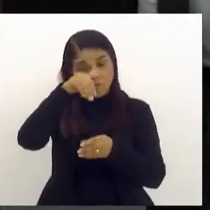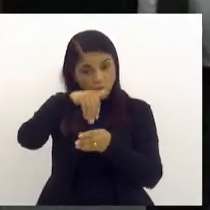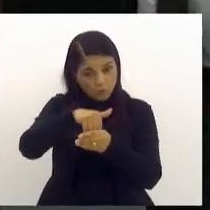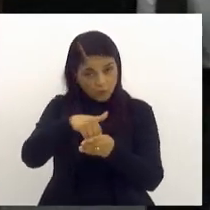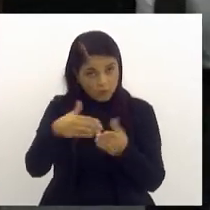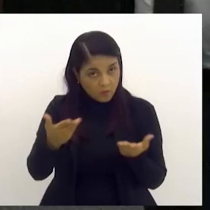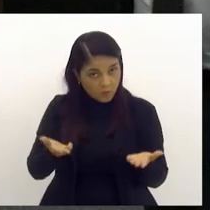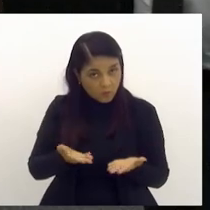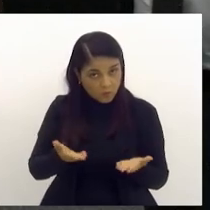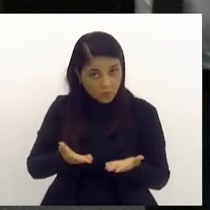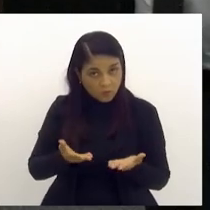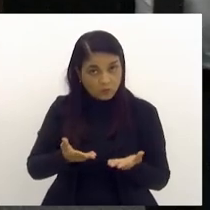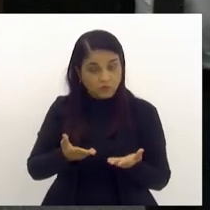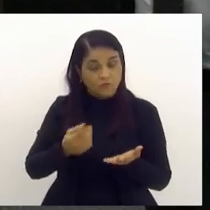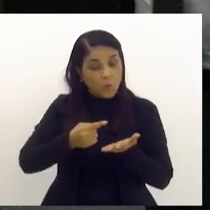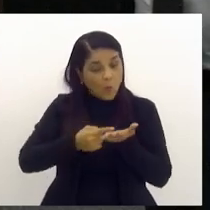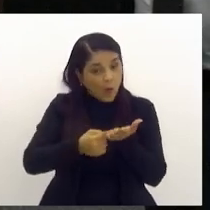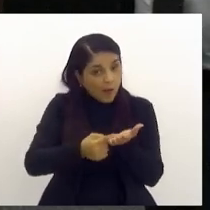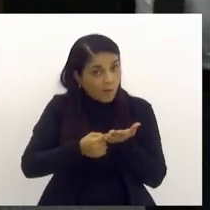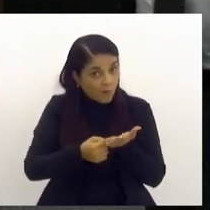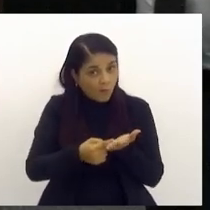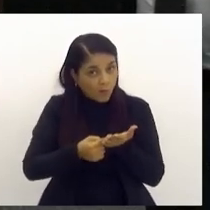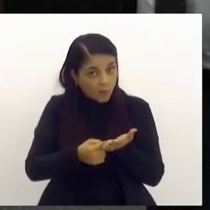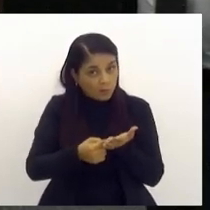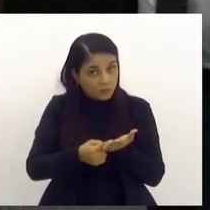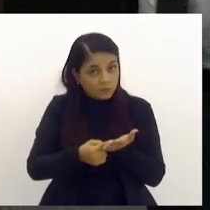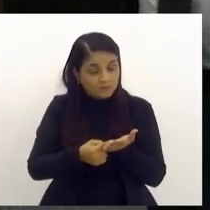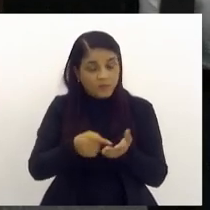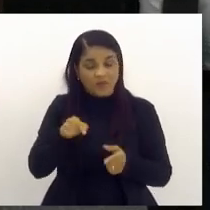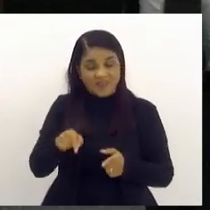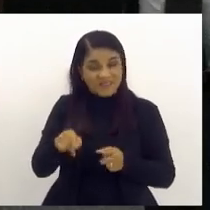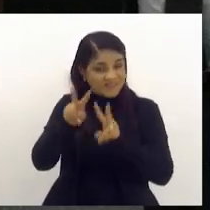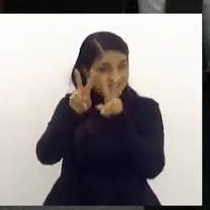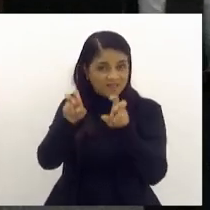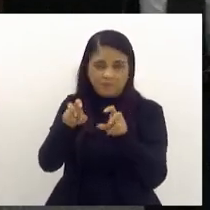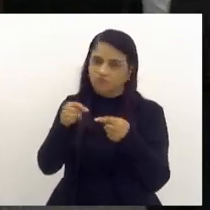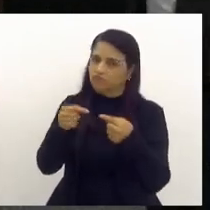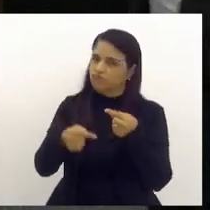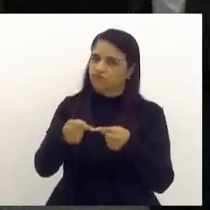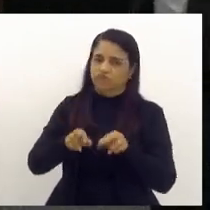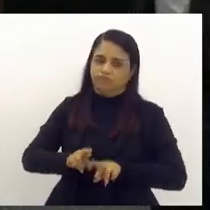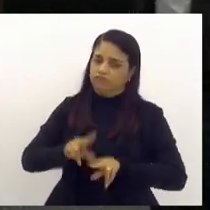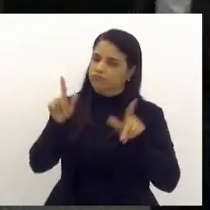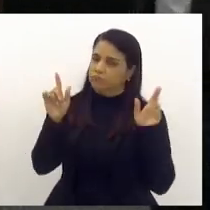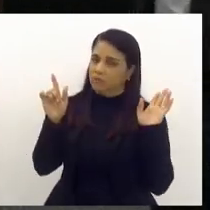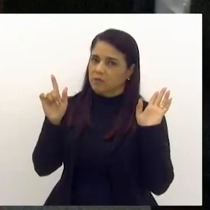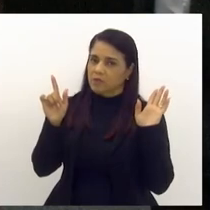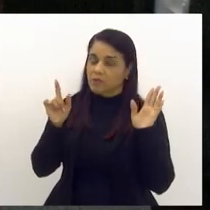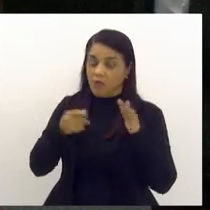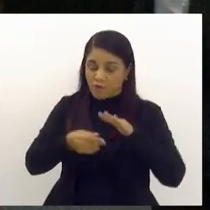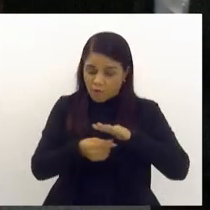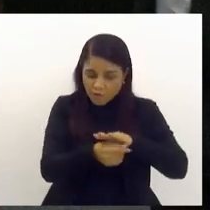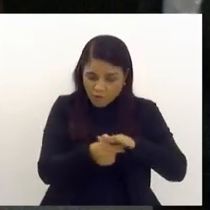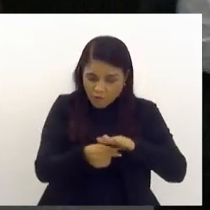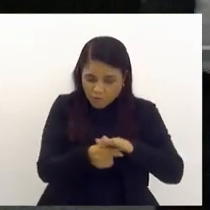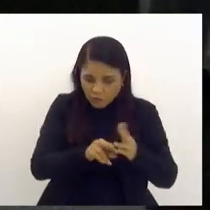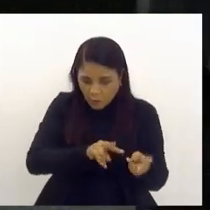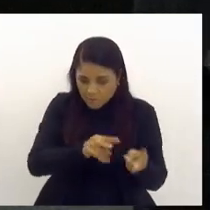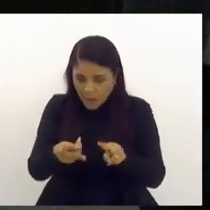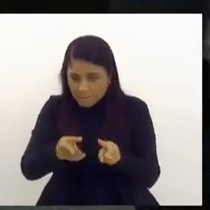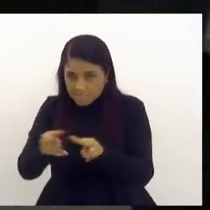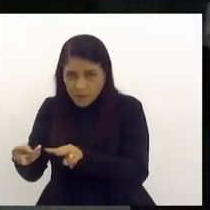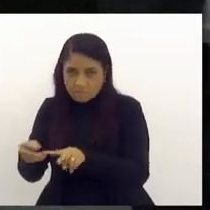hoje, porque foi feito um acordo. Essa matéria não foi discutida lá. Então, se quer fazer fundo a fundo, não. Essa é a matéria